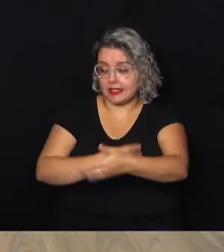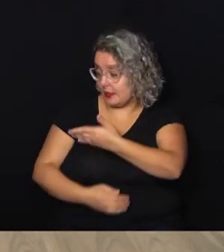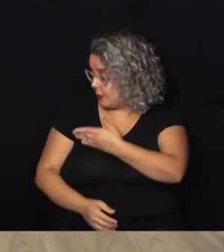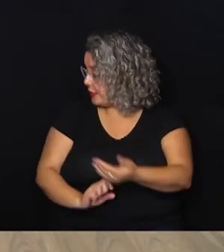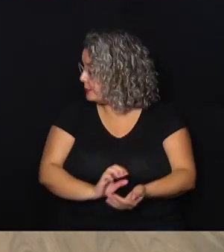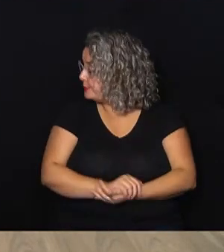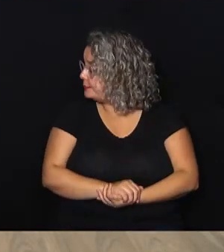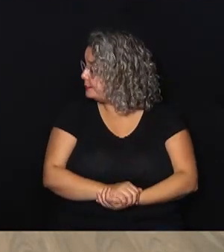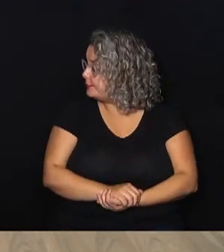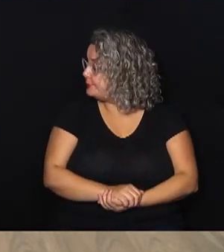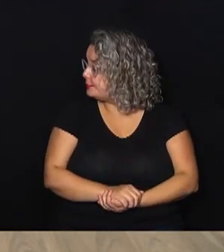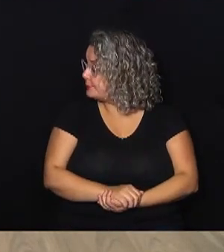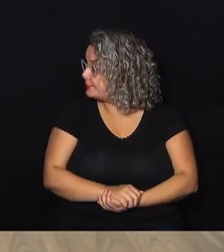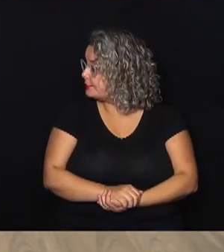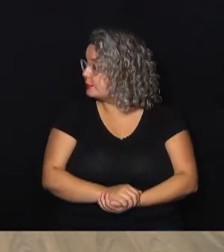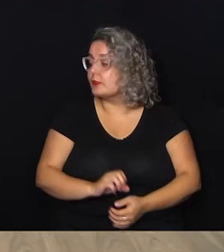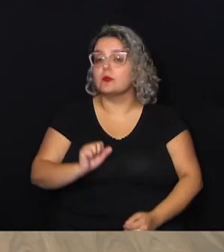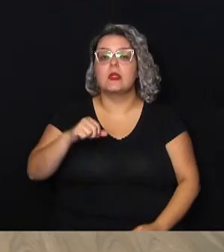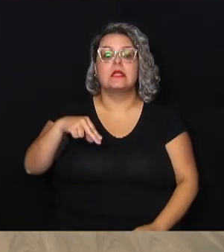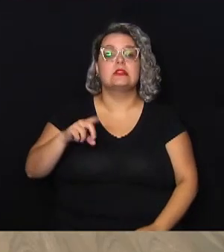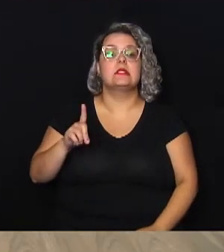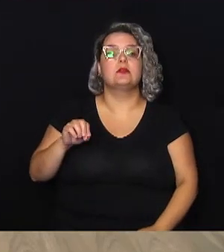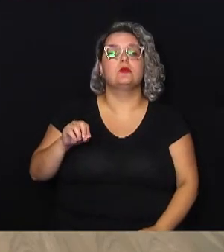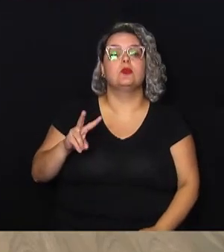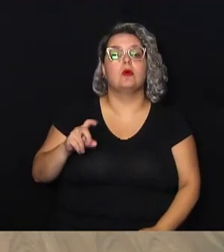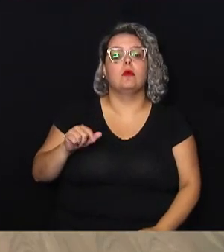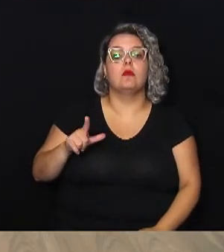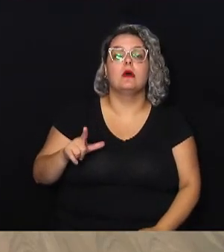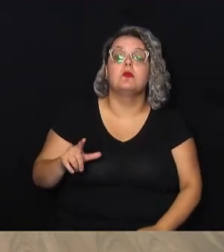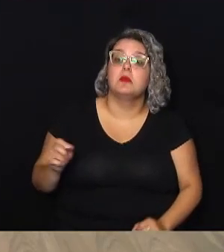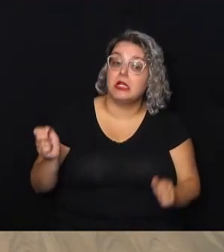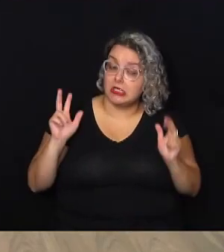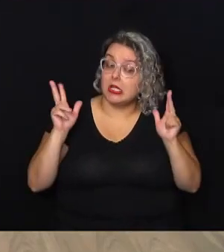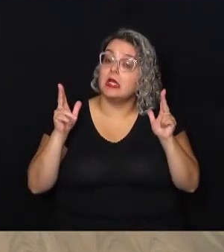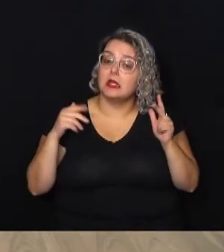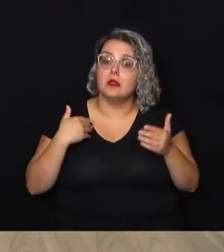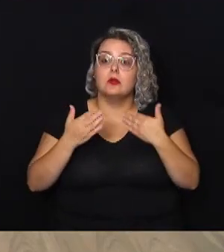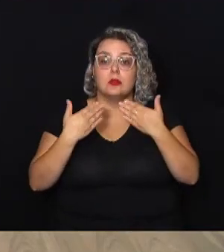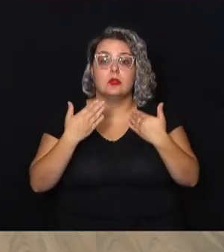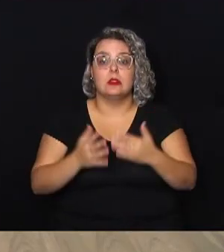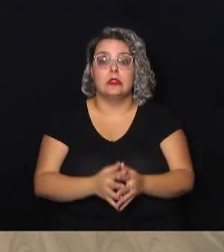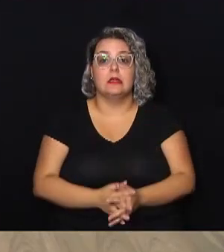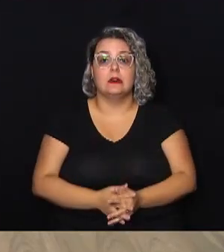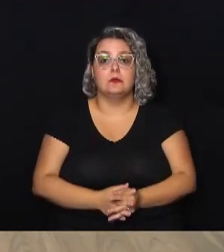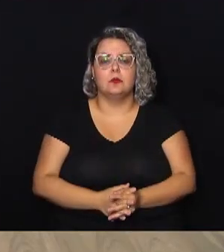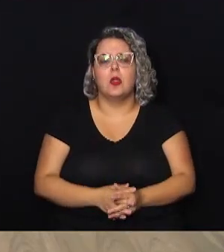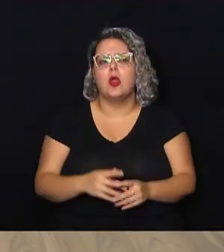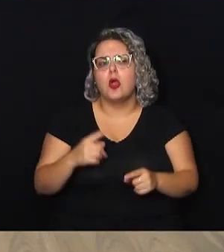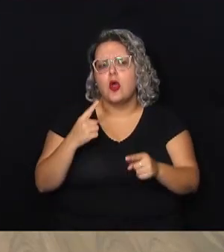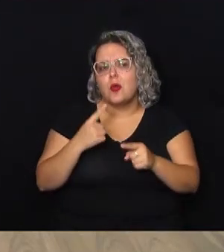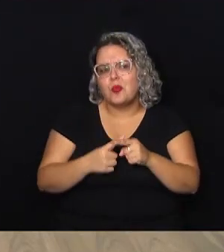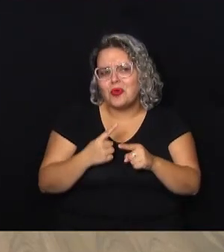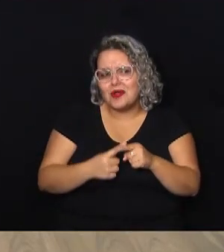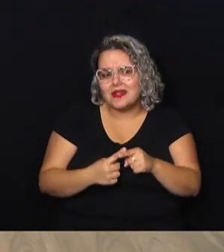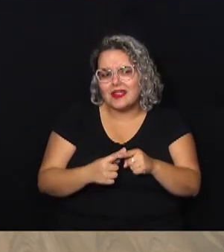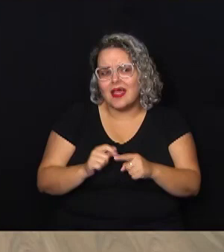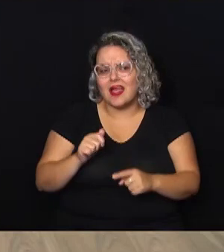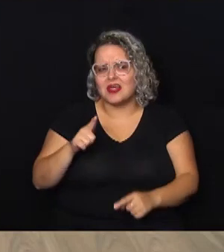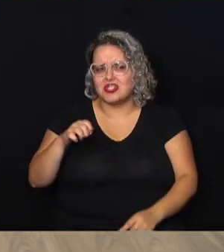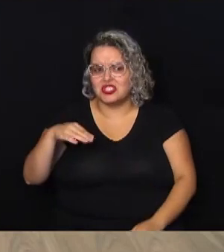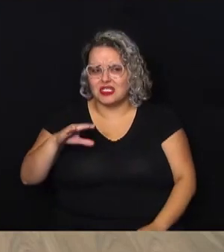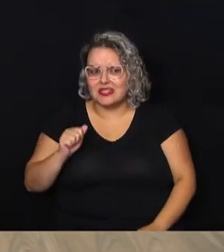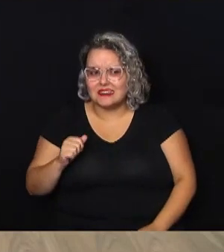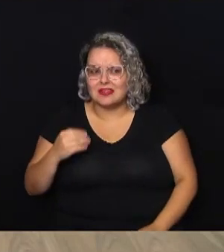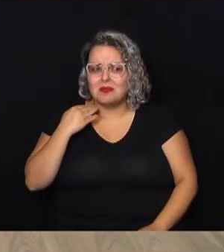978293776, do Sandoval, que ele está muito ligado no que a gente está conversando. Ele diz assim, Por que as agências bancárias de todo o